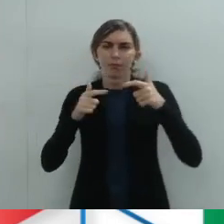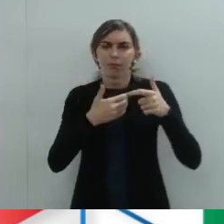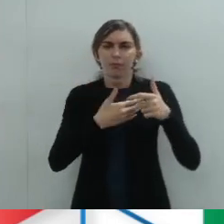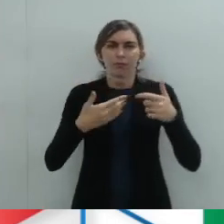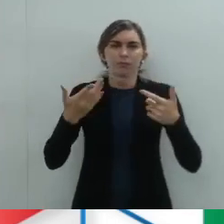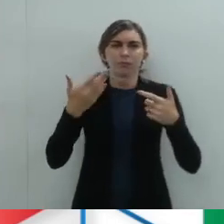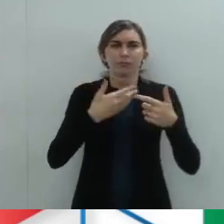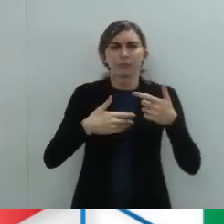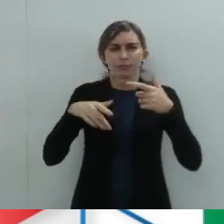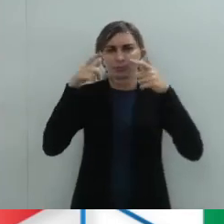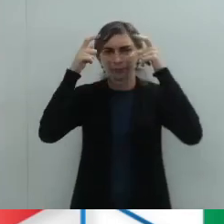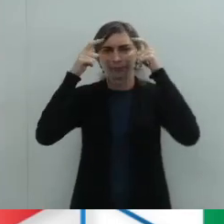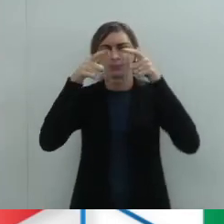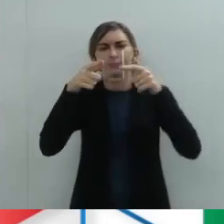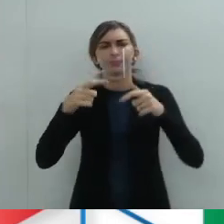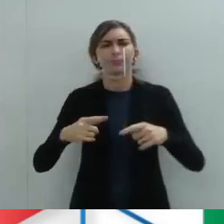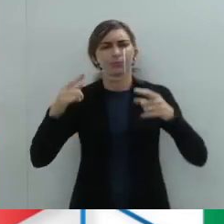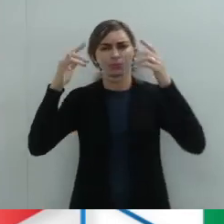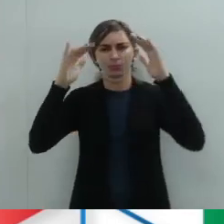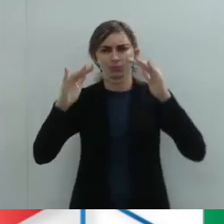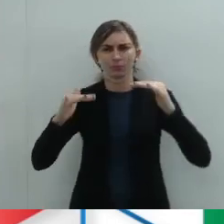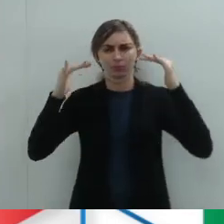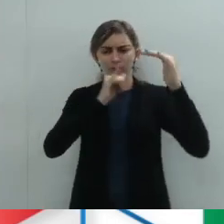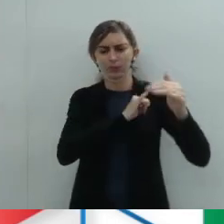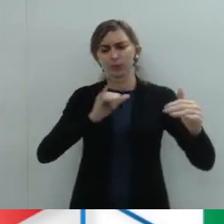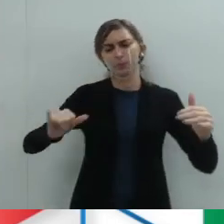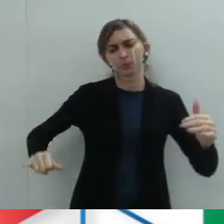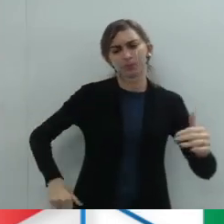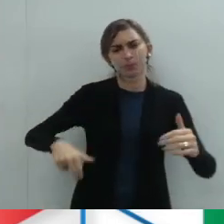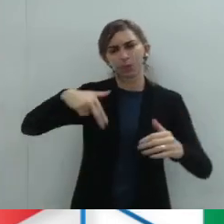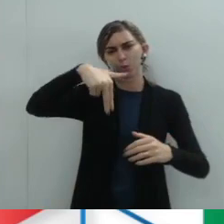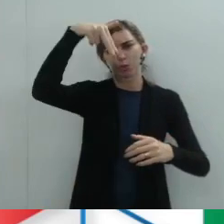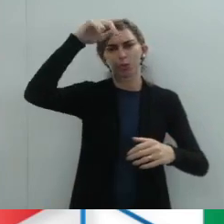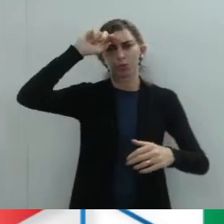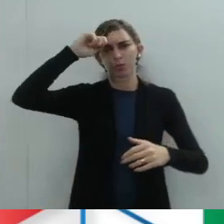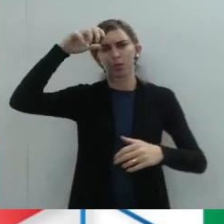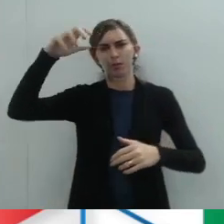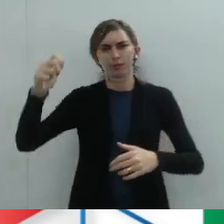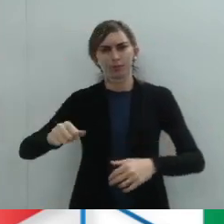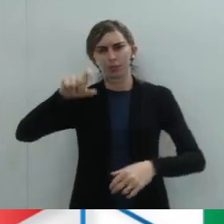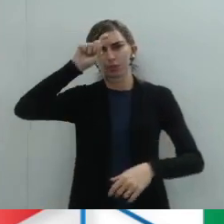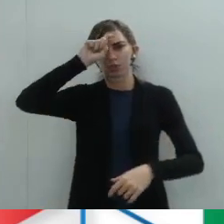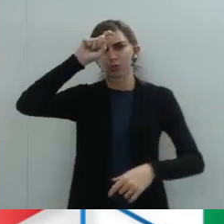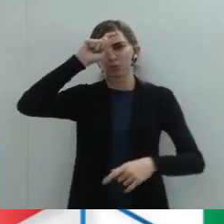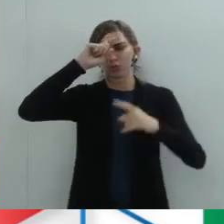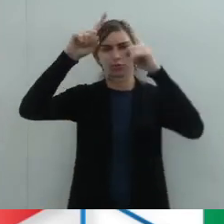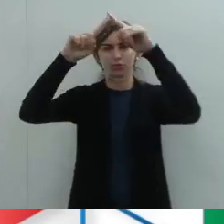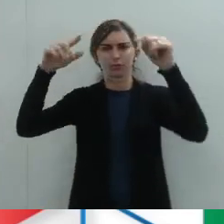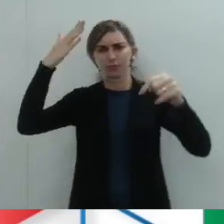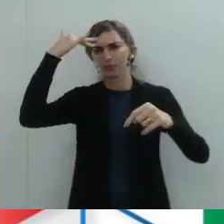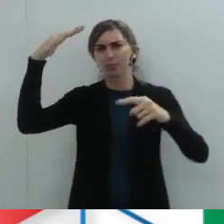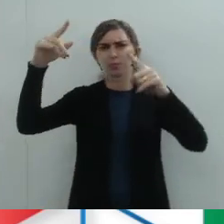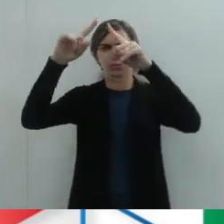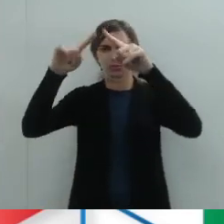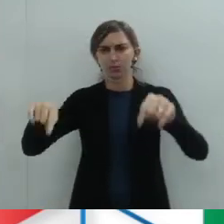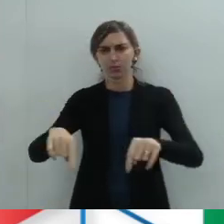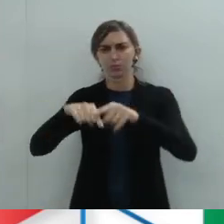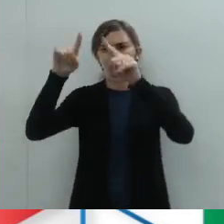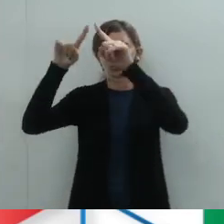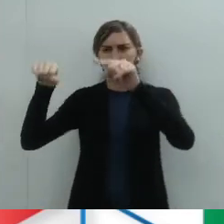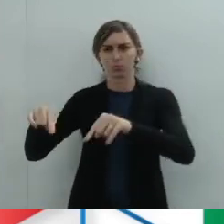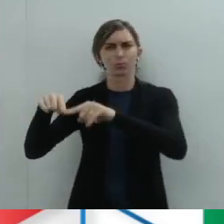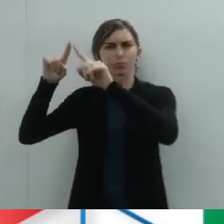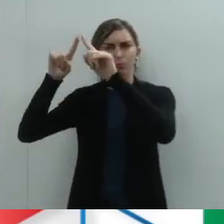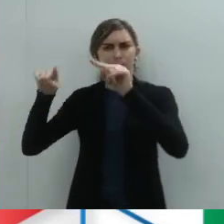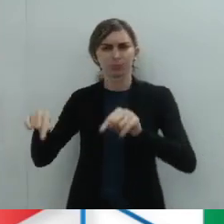africana. Então a gente está vendo aí um império do norte da África, que é o Egito, né? As famosas pirâmides ali que eu coloquei, né? Que é um